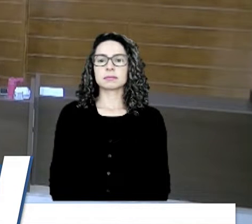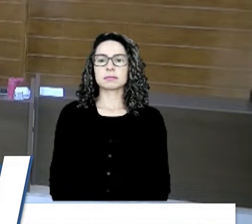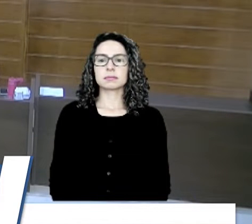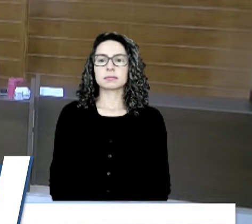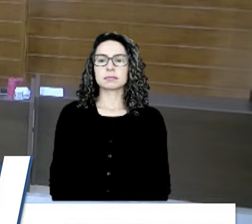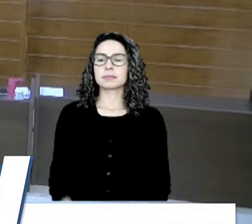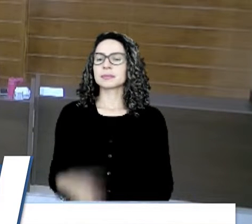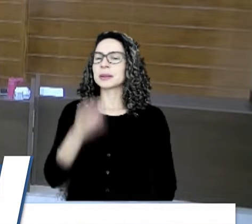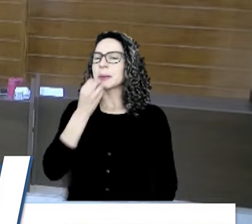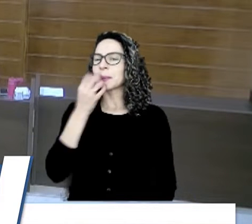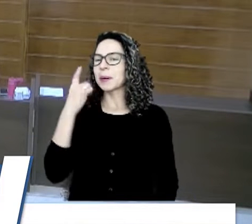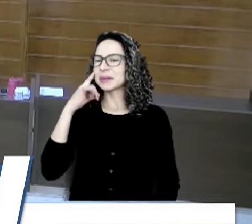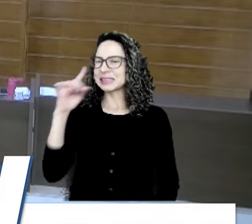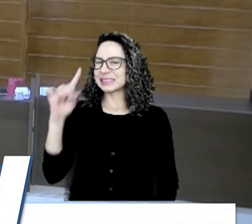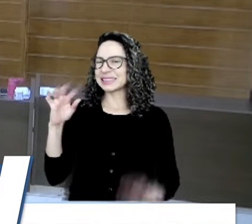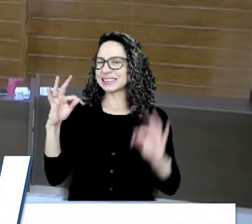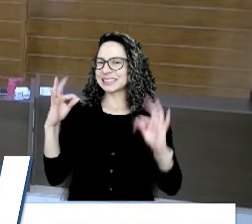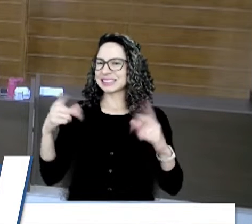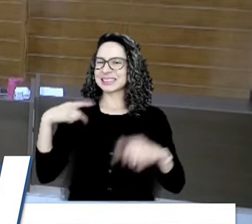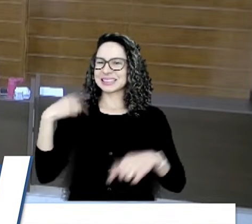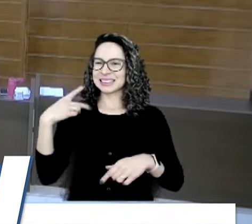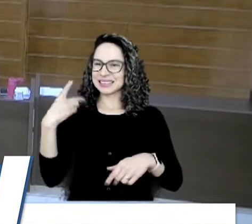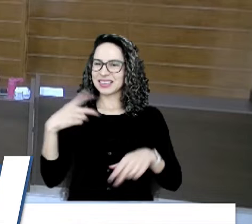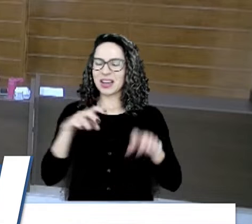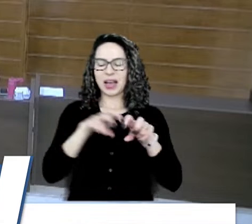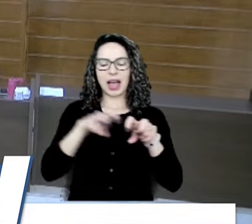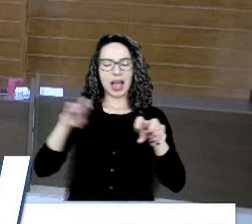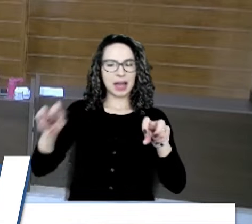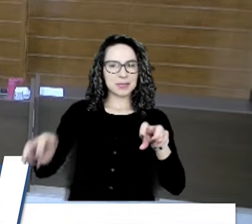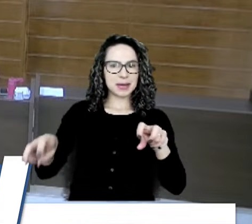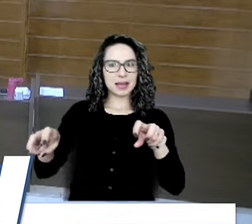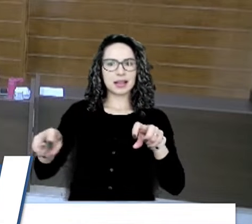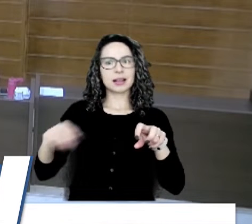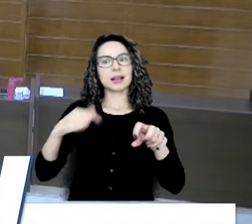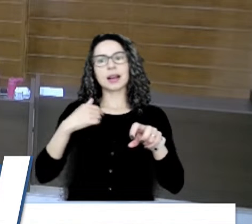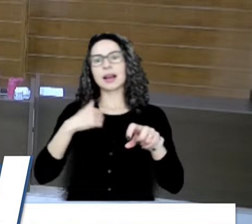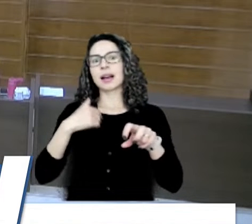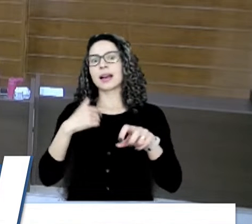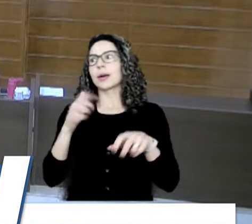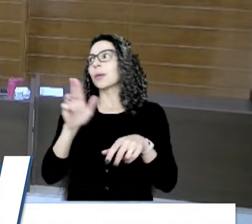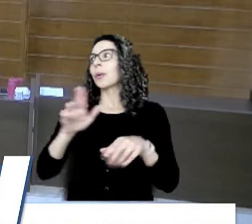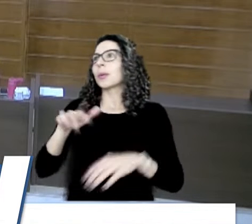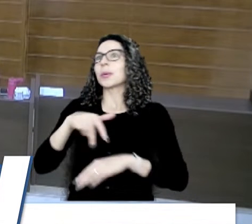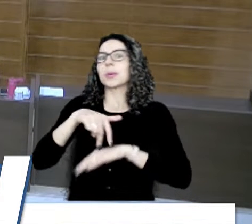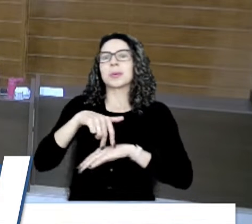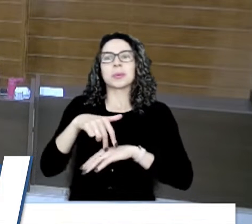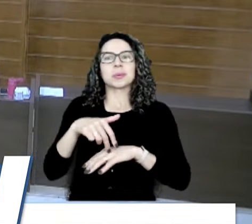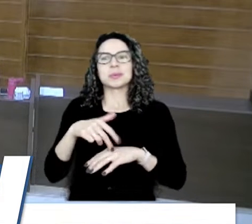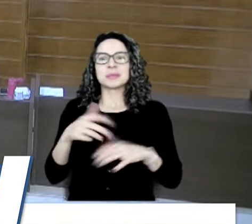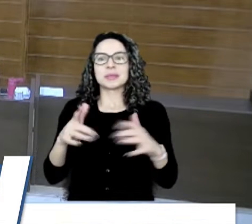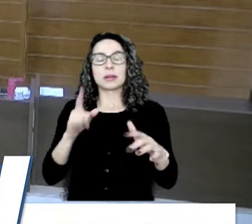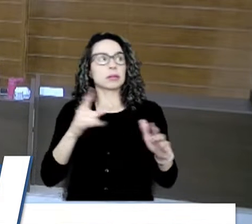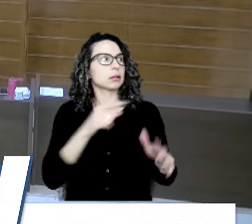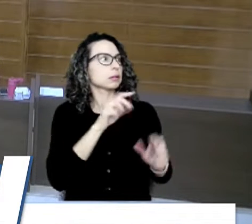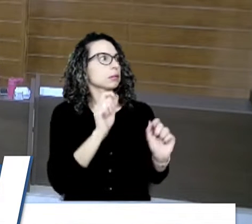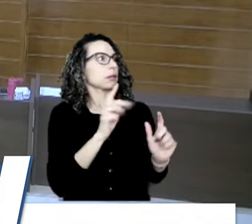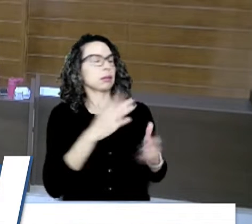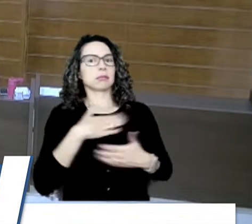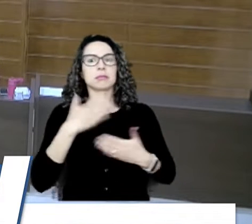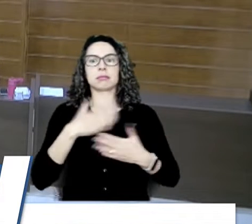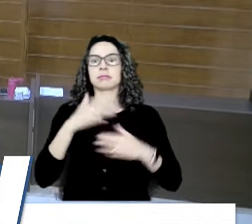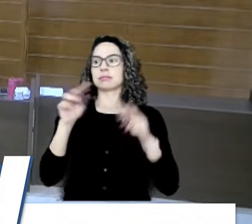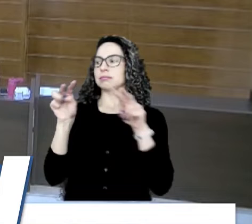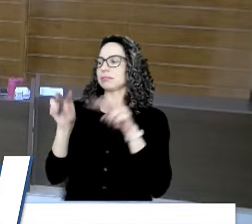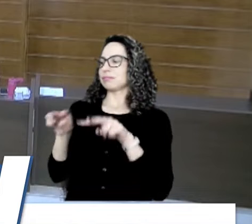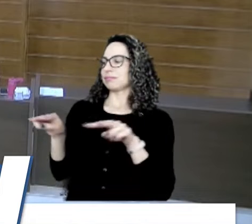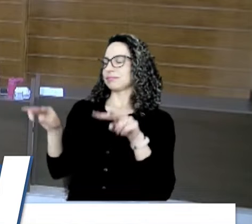Bom dia, nobres vereadores, a mesa. Eu não sou muito de usar o plenário, né? Então, às vezes, até assusta quando a gente está aqui. Mas